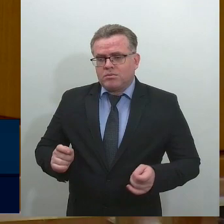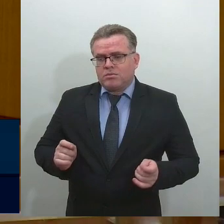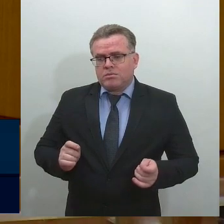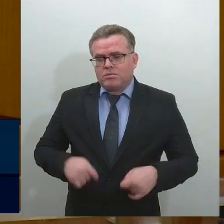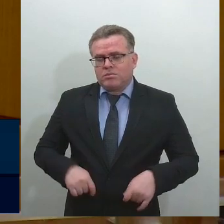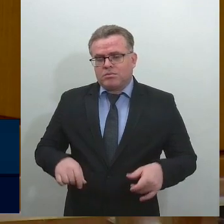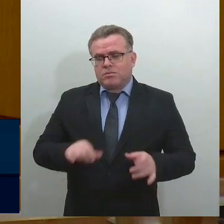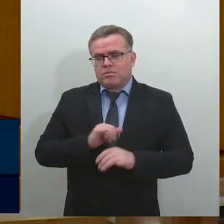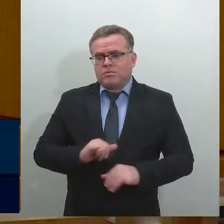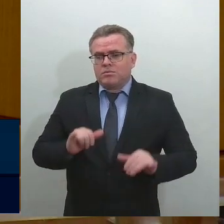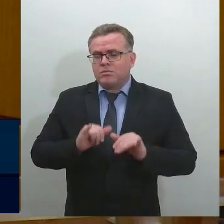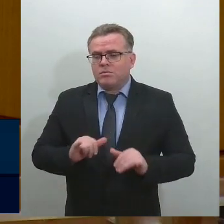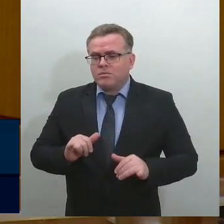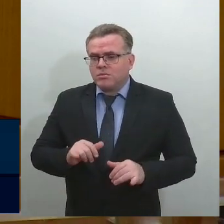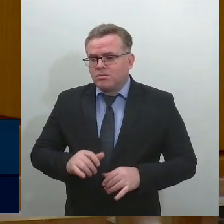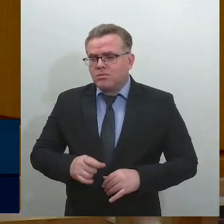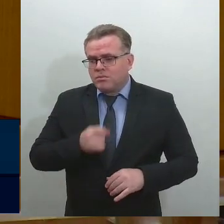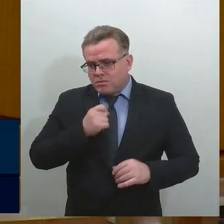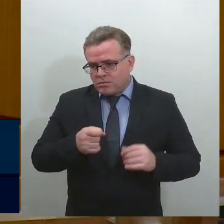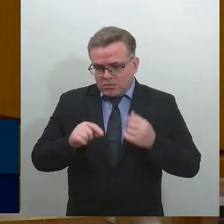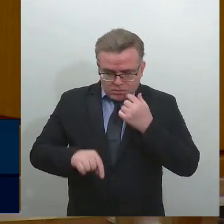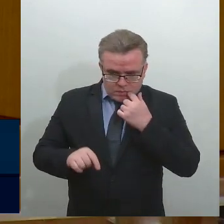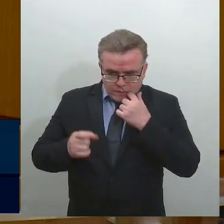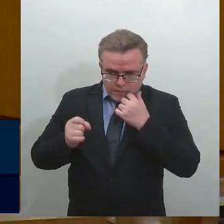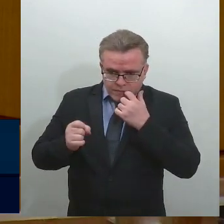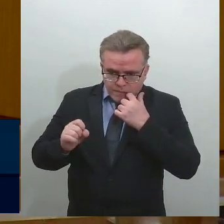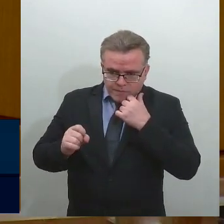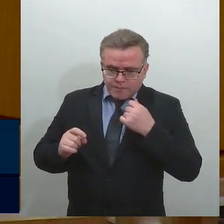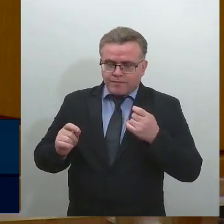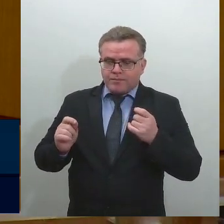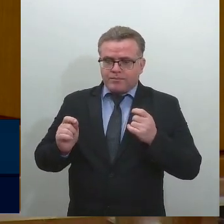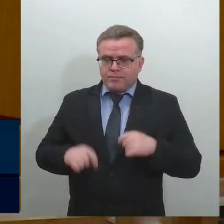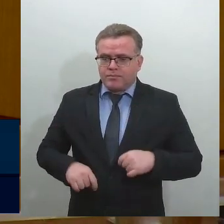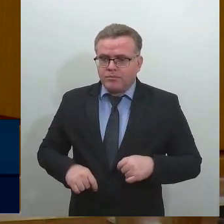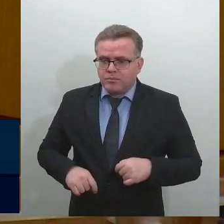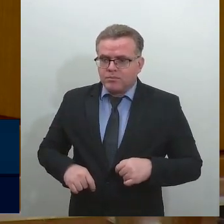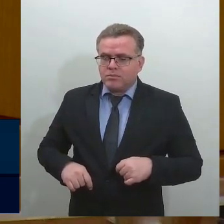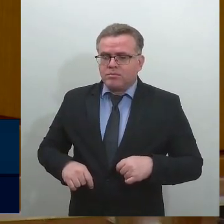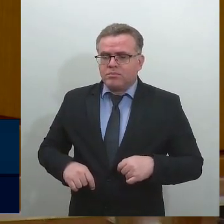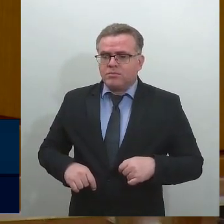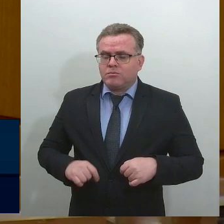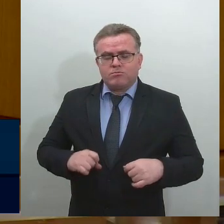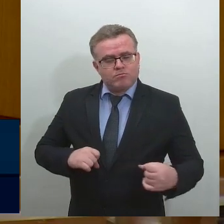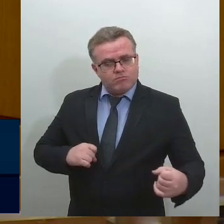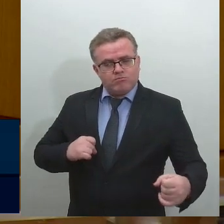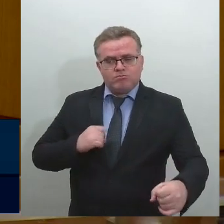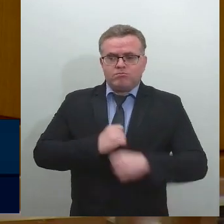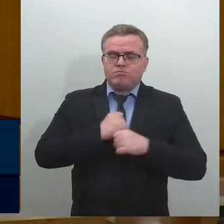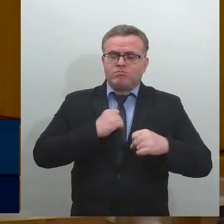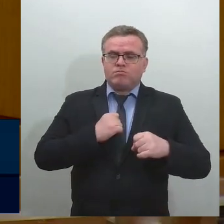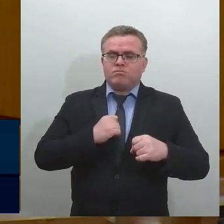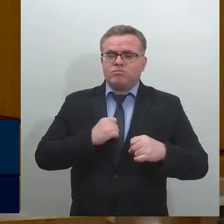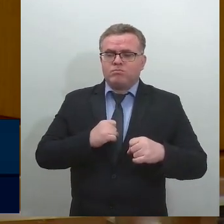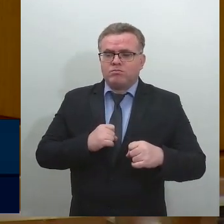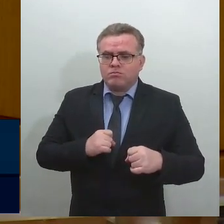sergipana para rebater e dar a resposta à